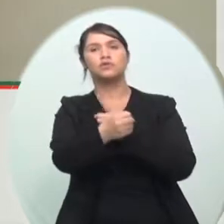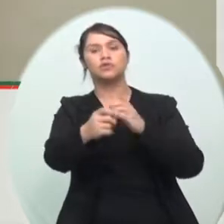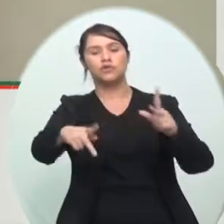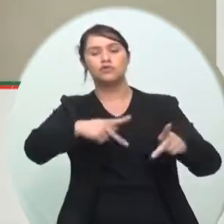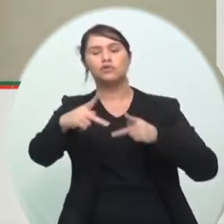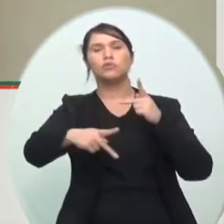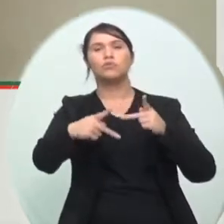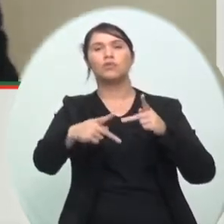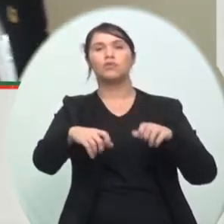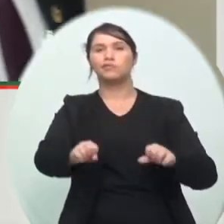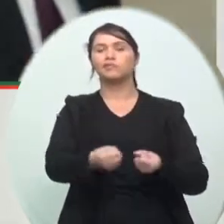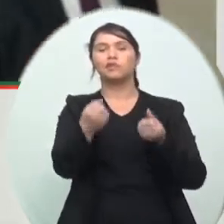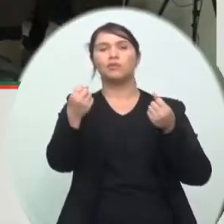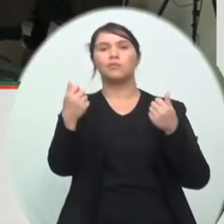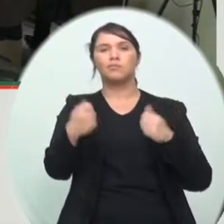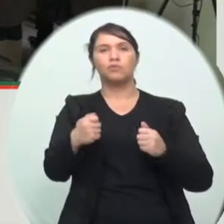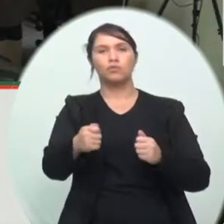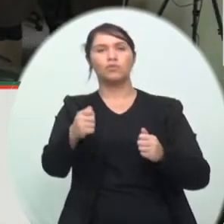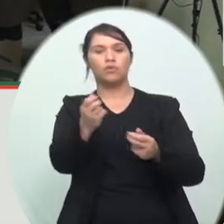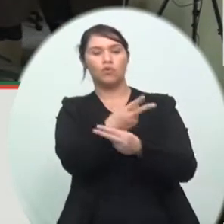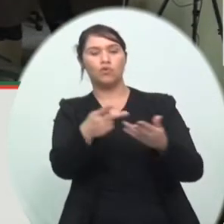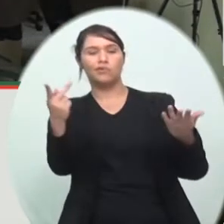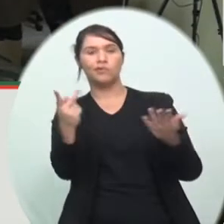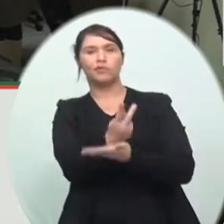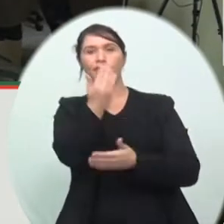comecem a acontecer. Obrigado, senhor presidente.